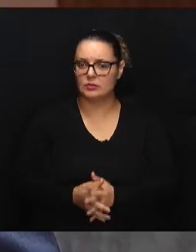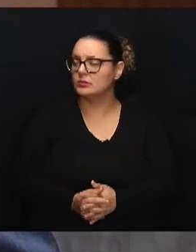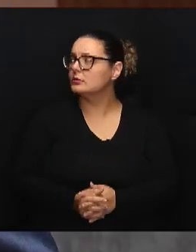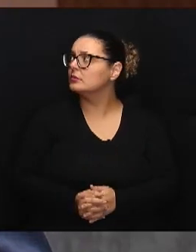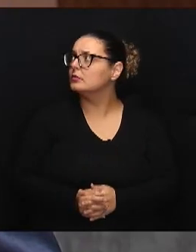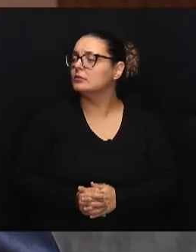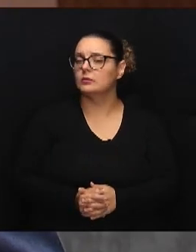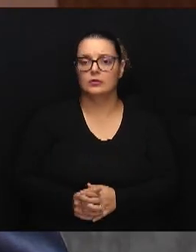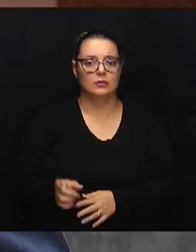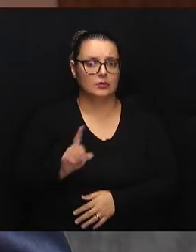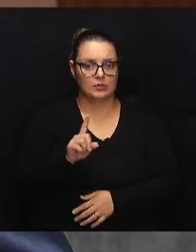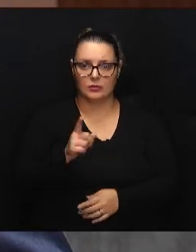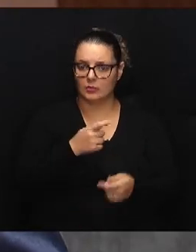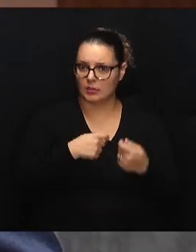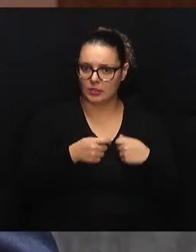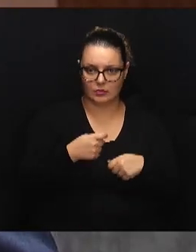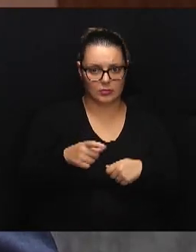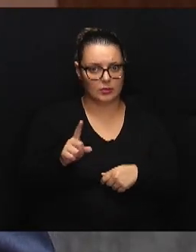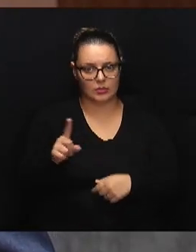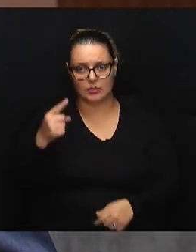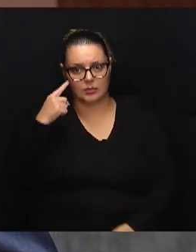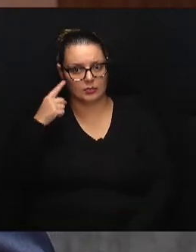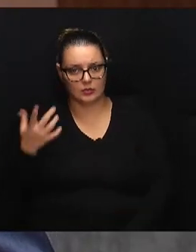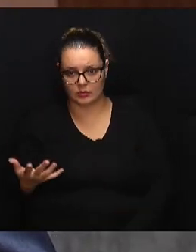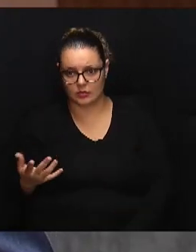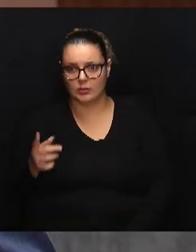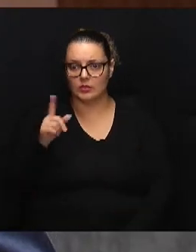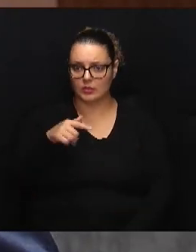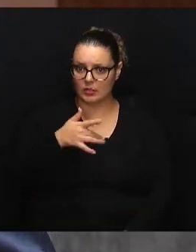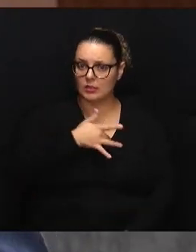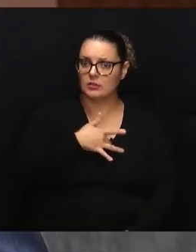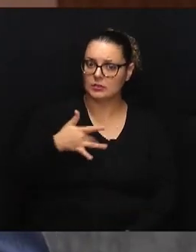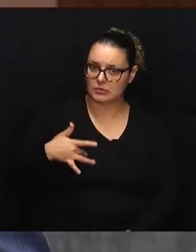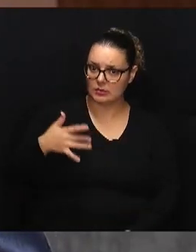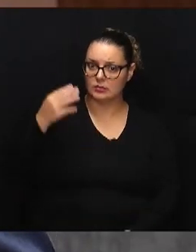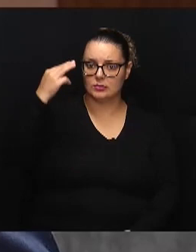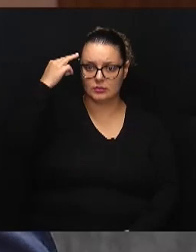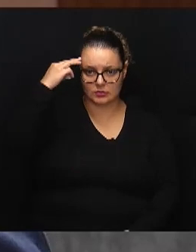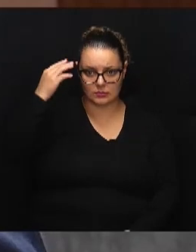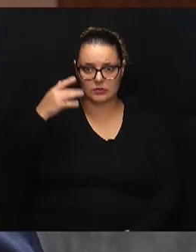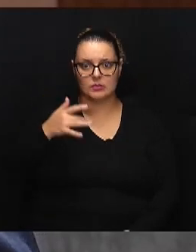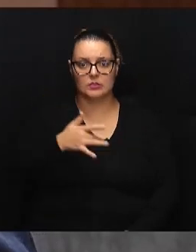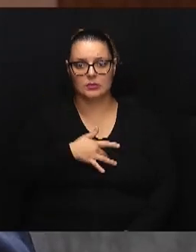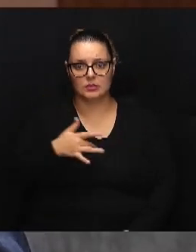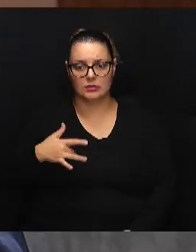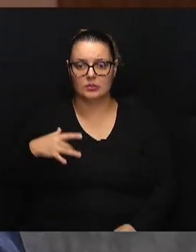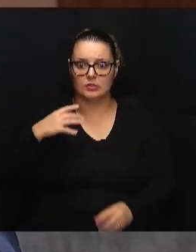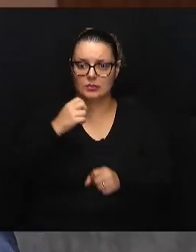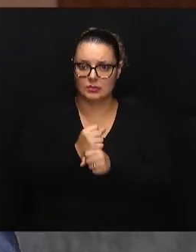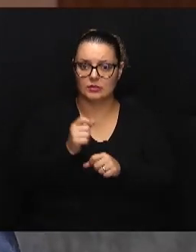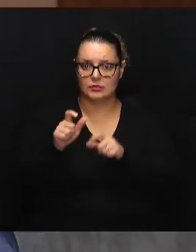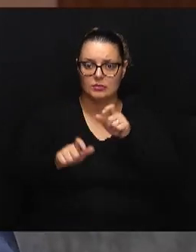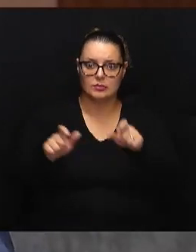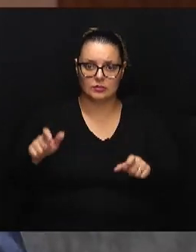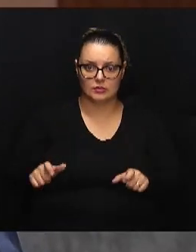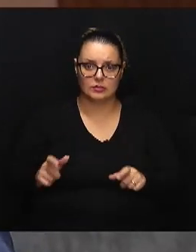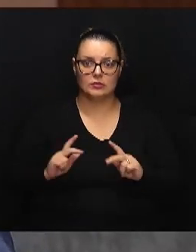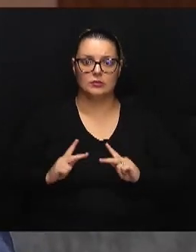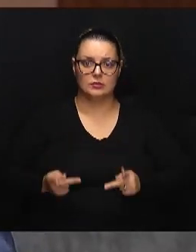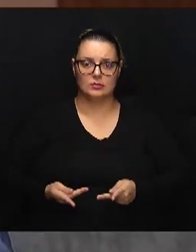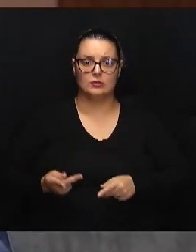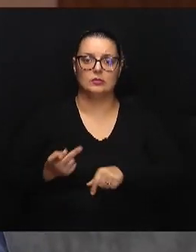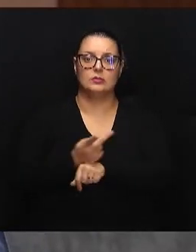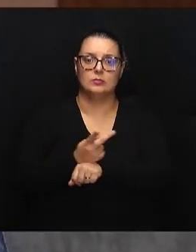uma questão nem administrativa e nem ideológica, é uma questão de saúde mental, da saúde de todos os seres humanos, que a